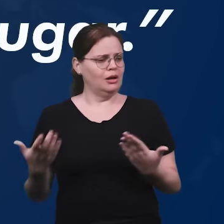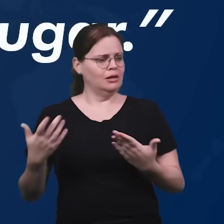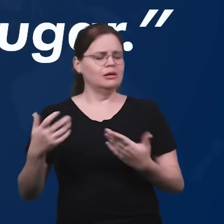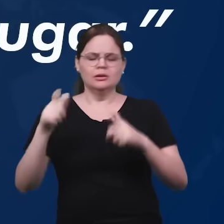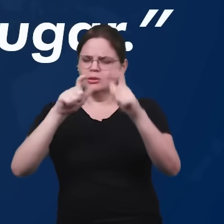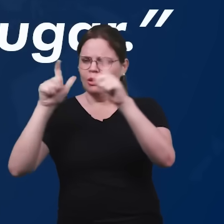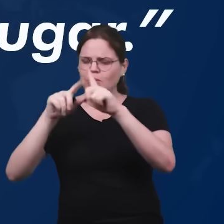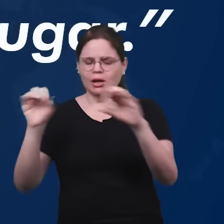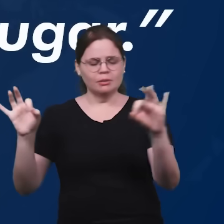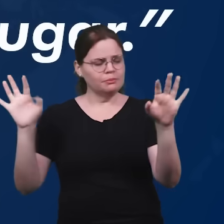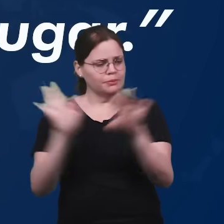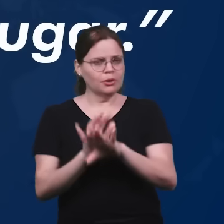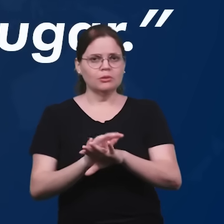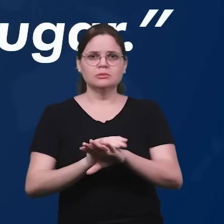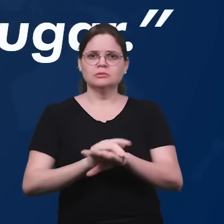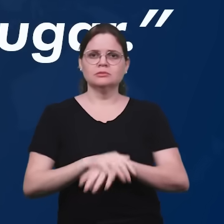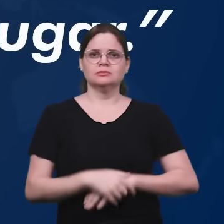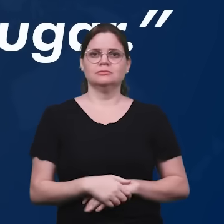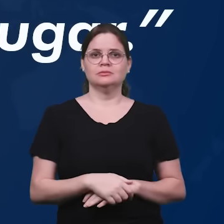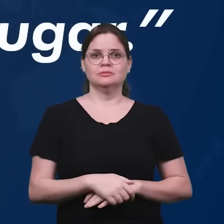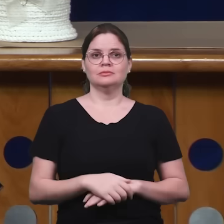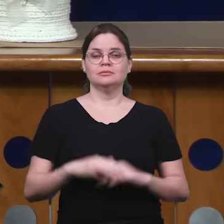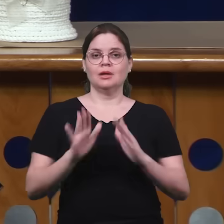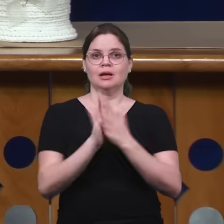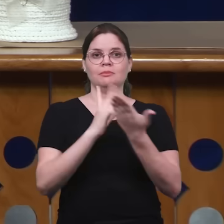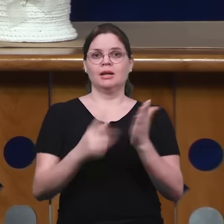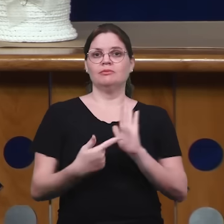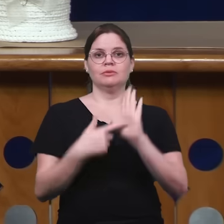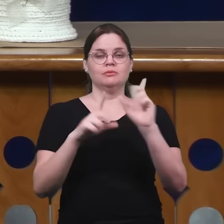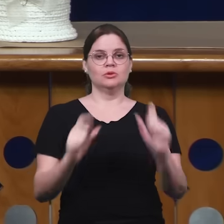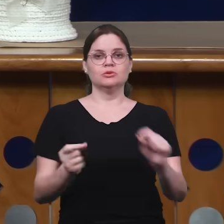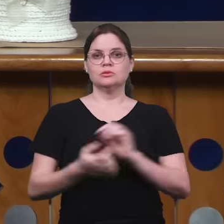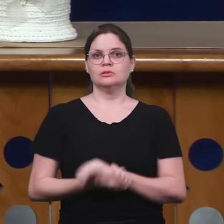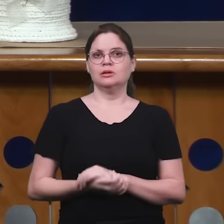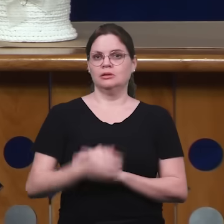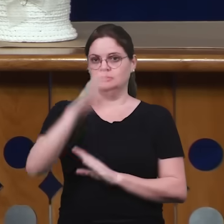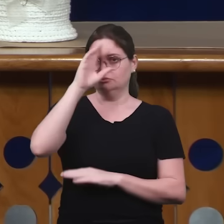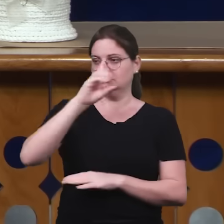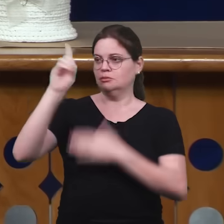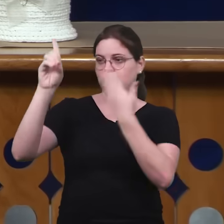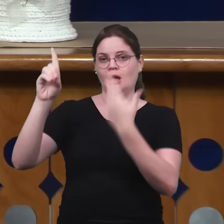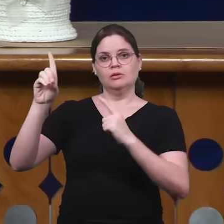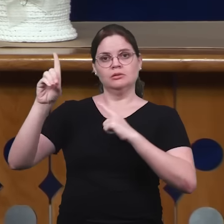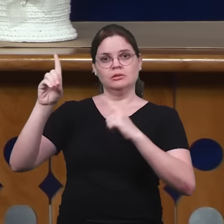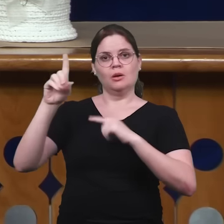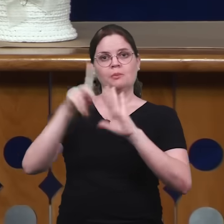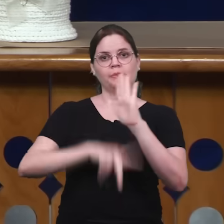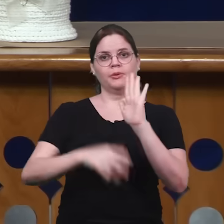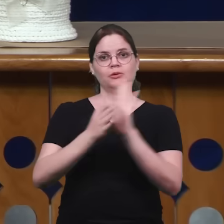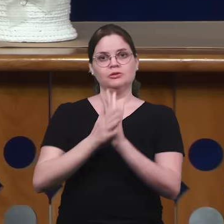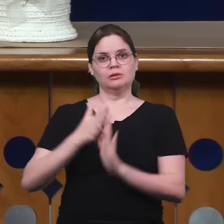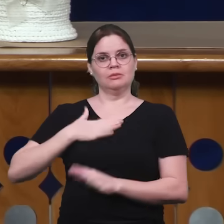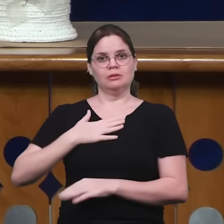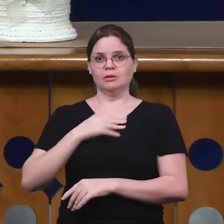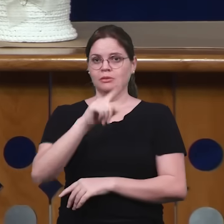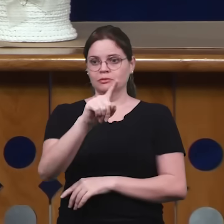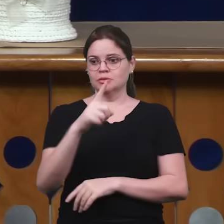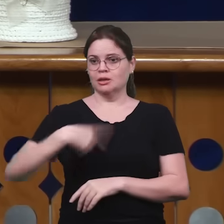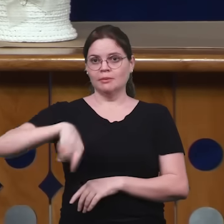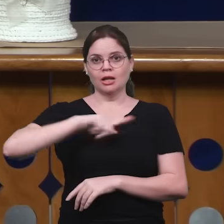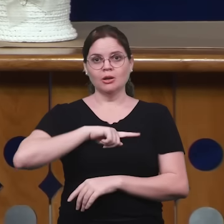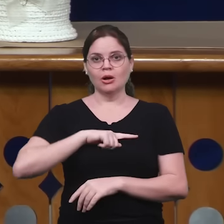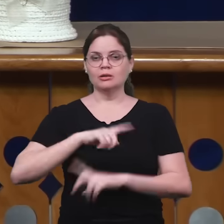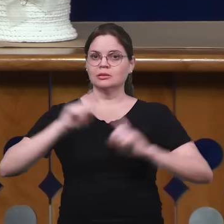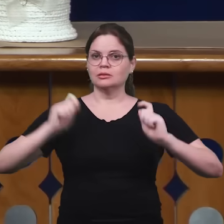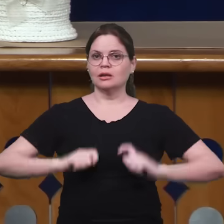preparar-vos lugar. Então, a palavra de Deus fala que Deus tem um projeto para mim, para você, para o homem, para nós,